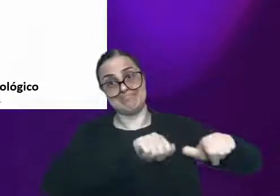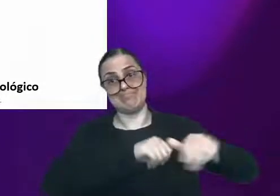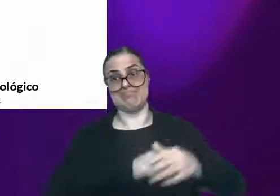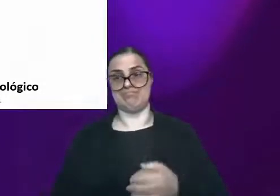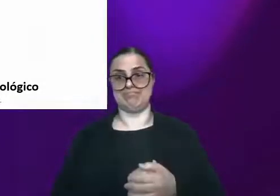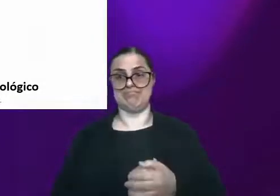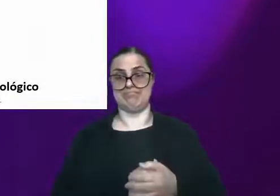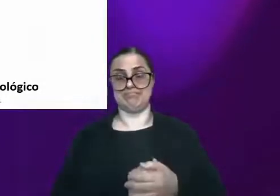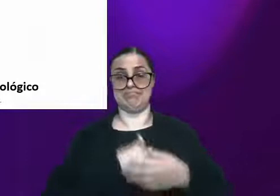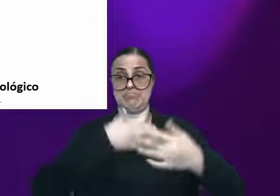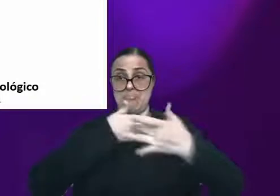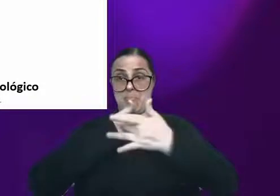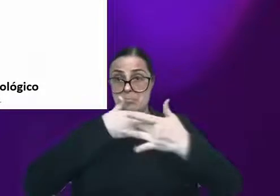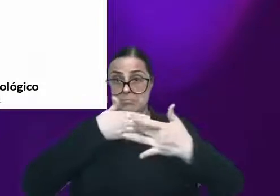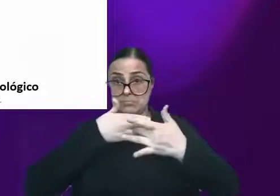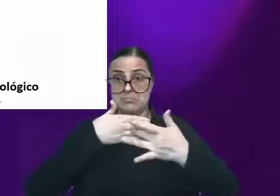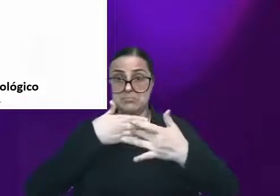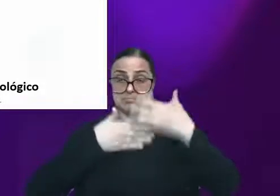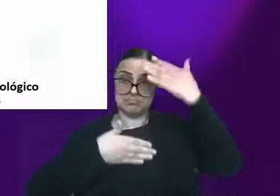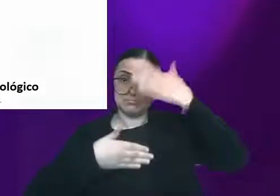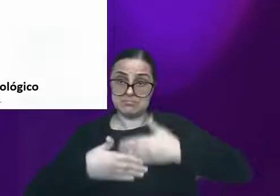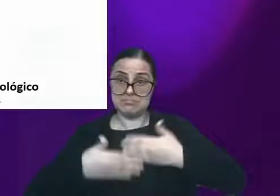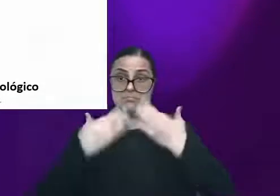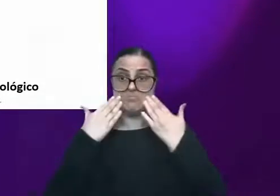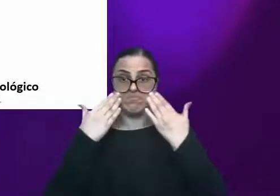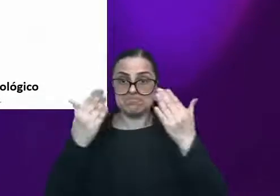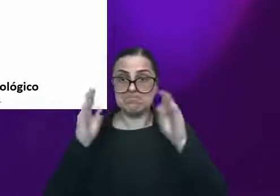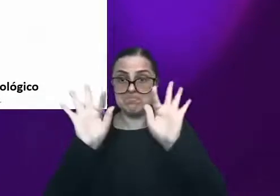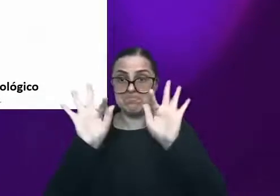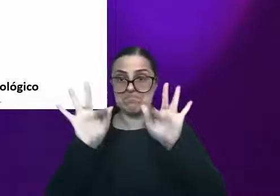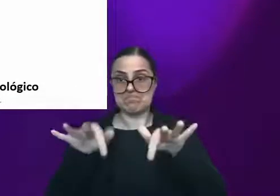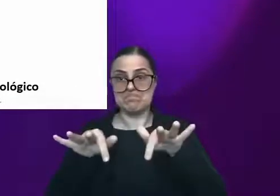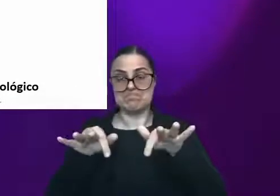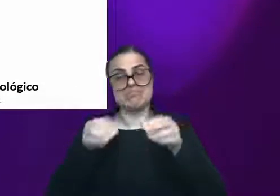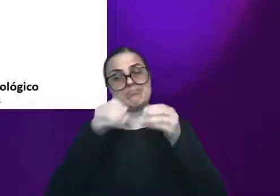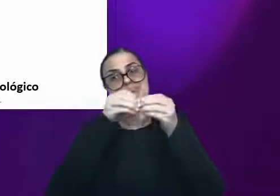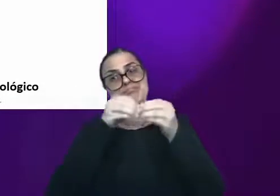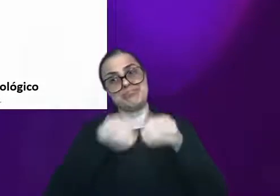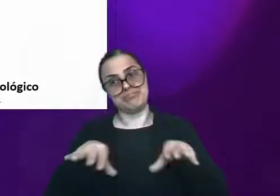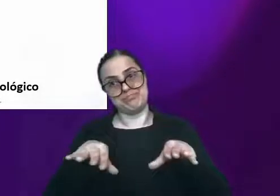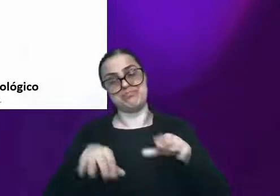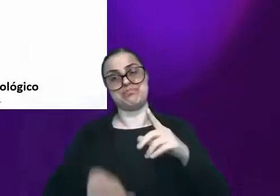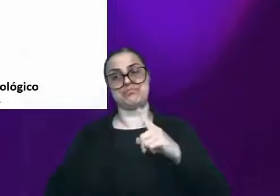no final o resultado mostra que no final acaba tendo um prejuízo,